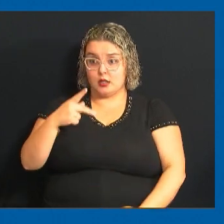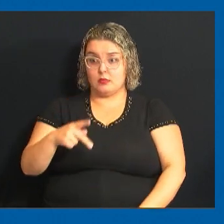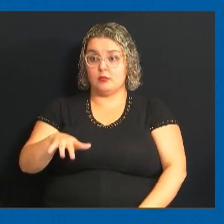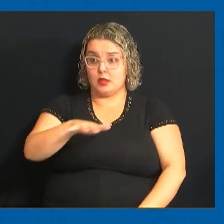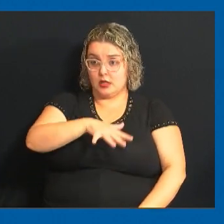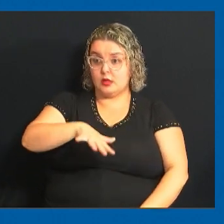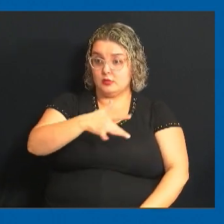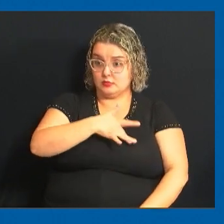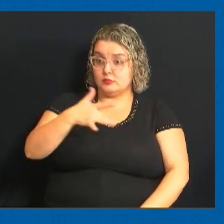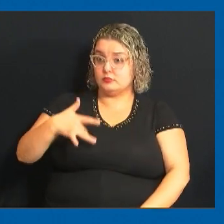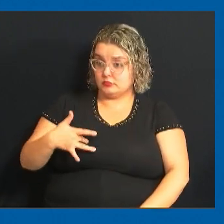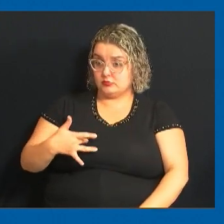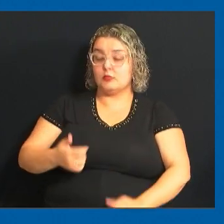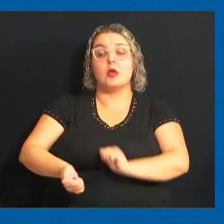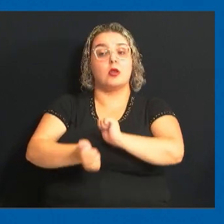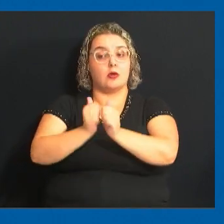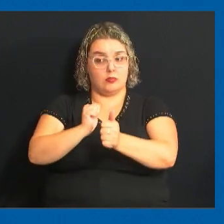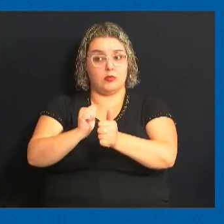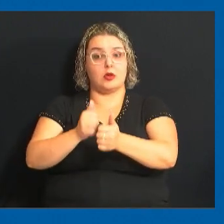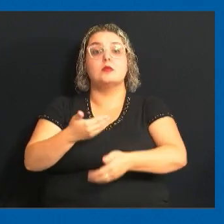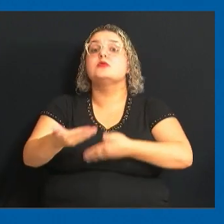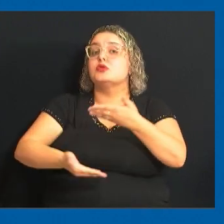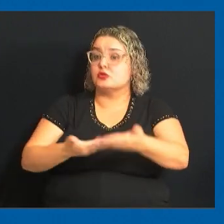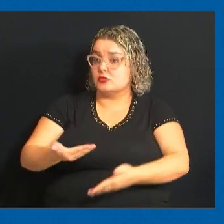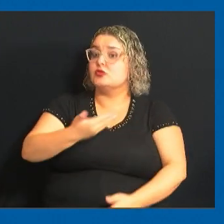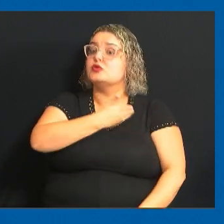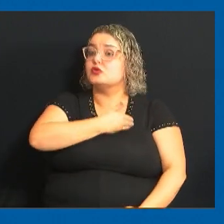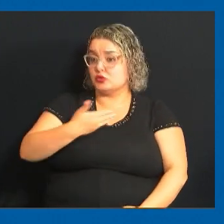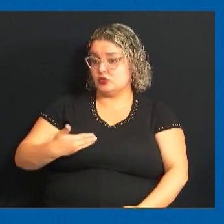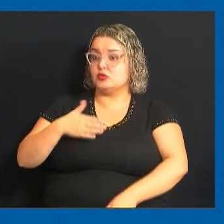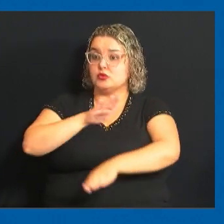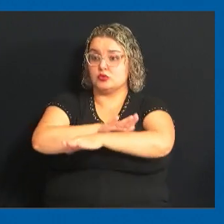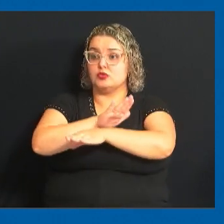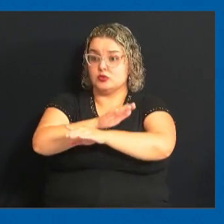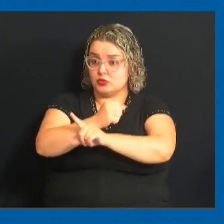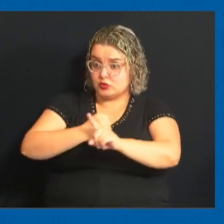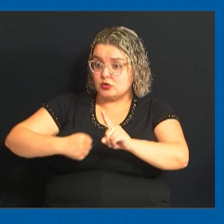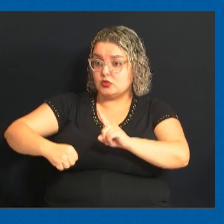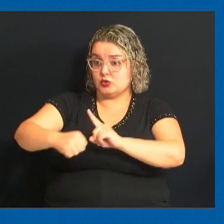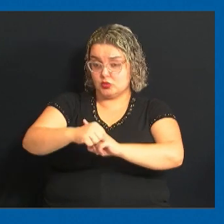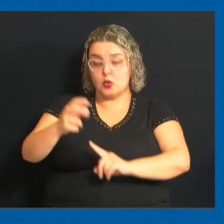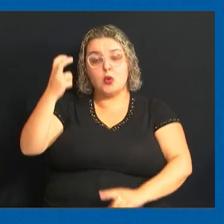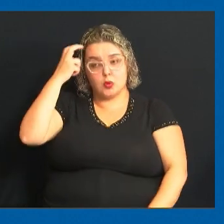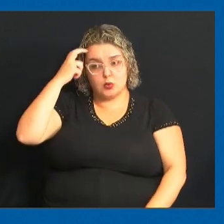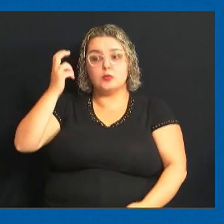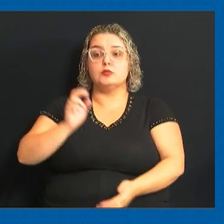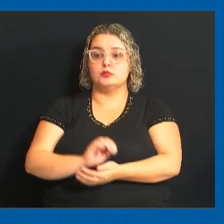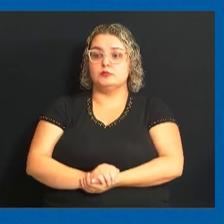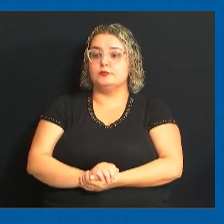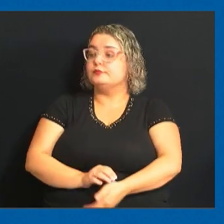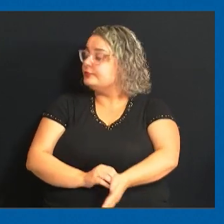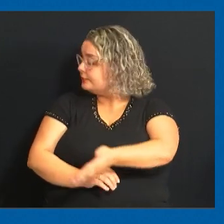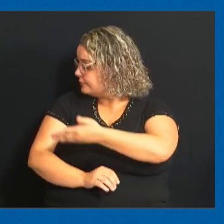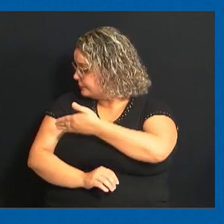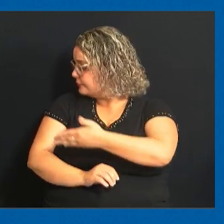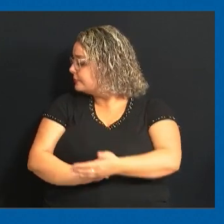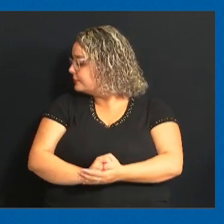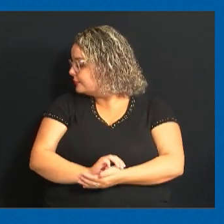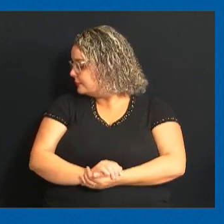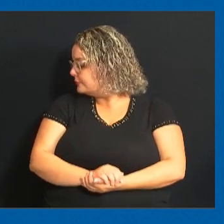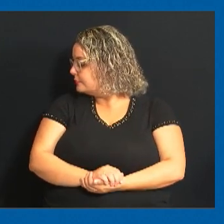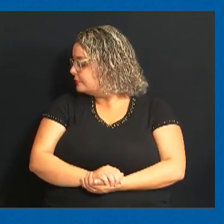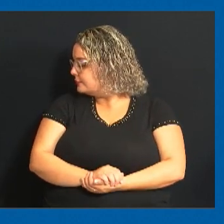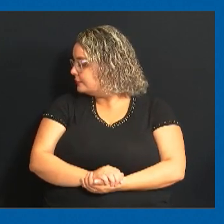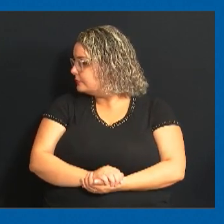da saúde, esporte, serviços públicos, assistência social e cultura. 2,7 milhões